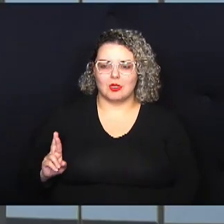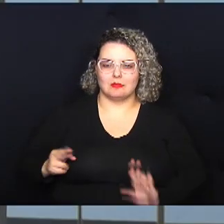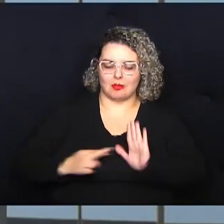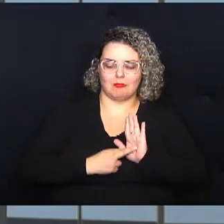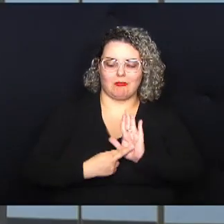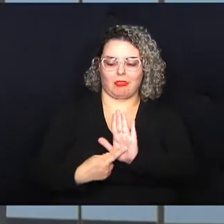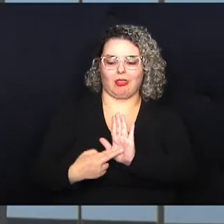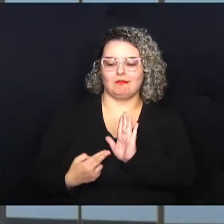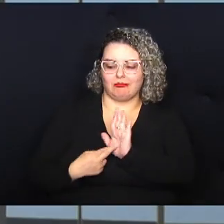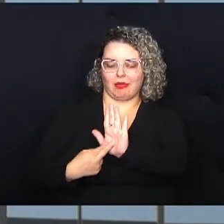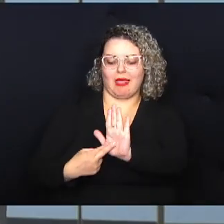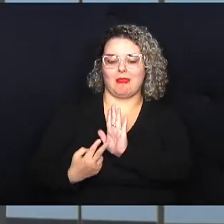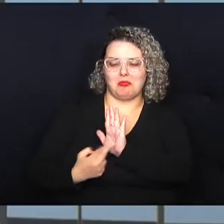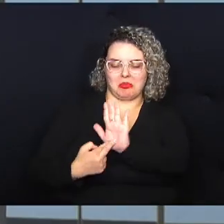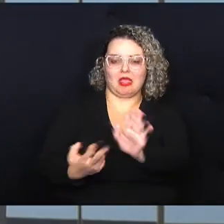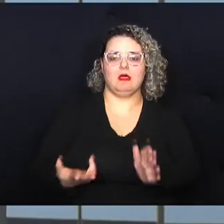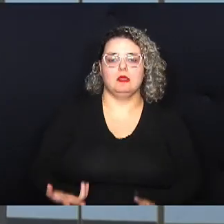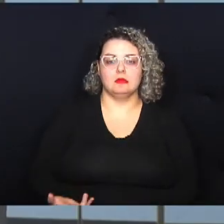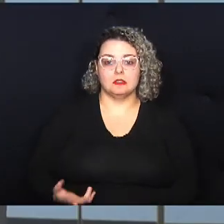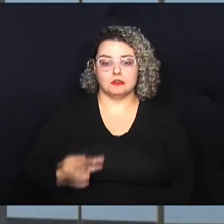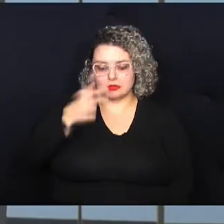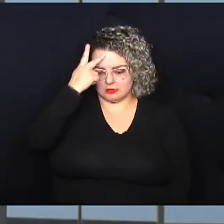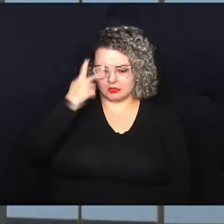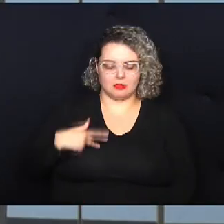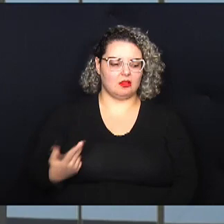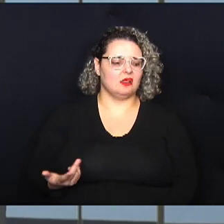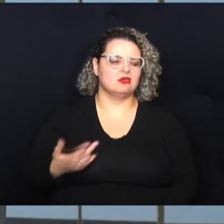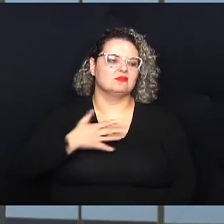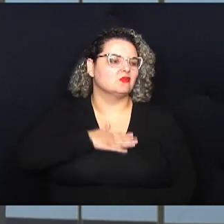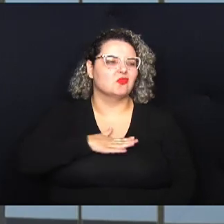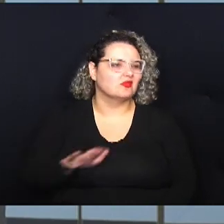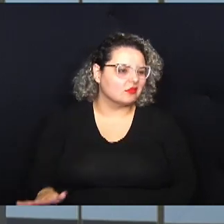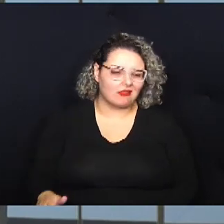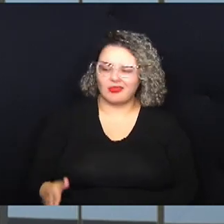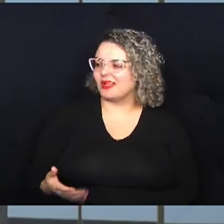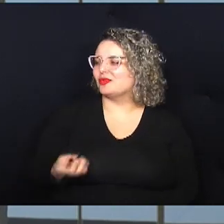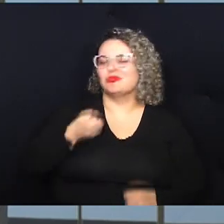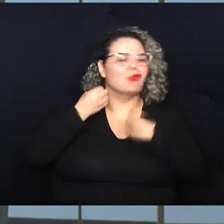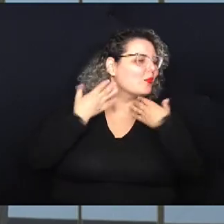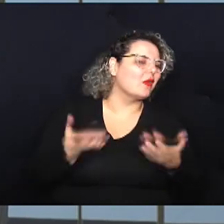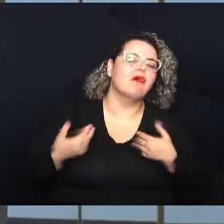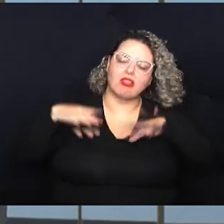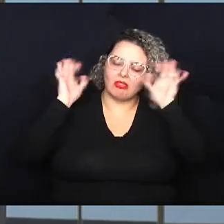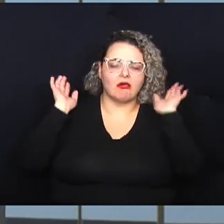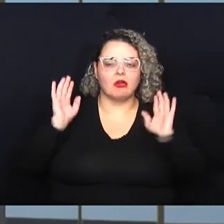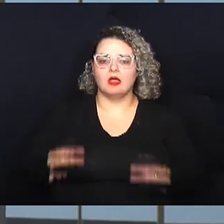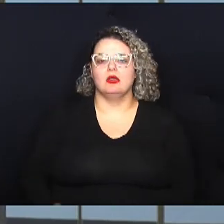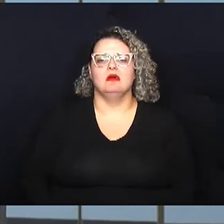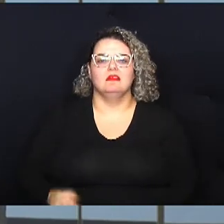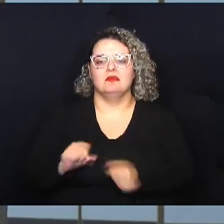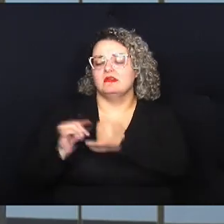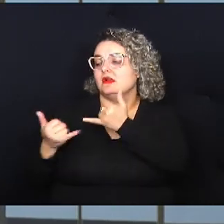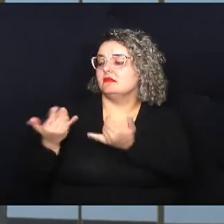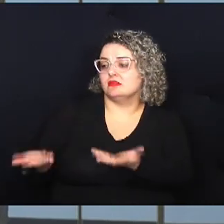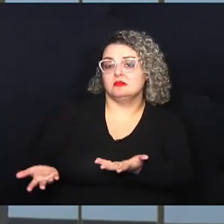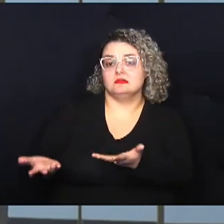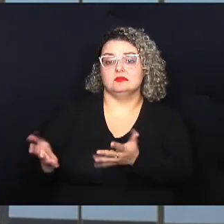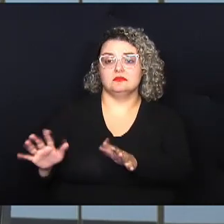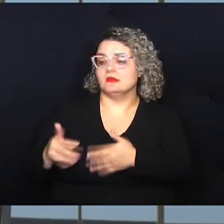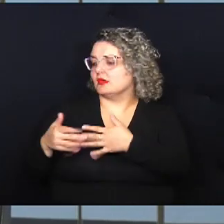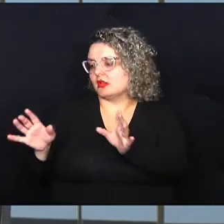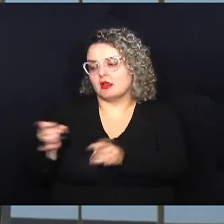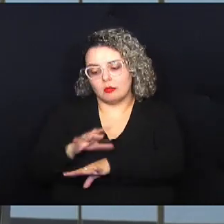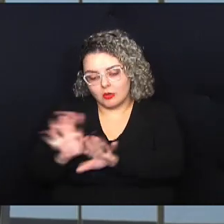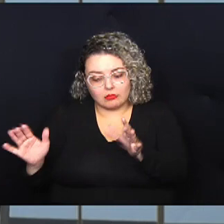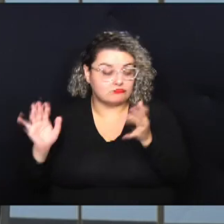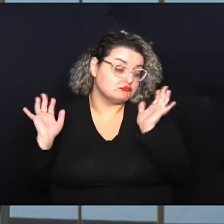Porque enquanto você é você não está bem, eu não estou bem, pronto, acabou. Exato. Você vai fazer uma brincadeira com a pessoa, brincou, acabou, é